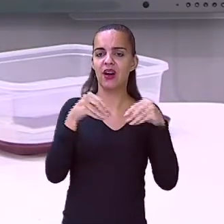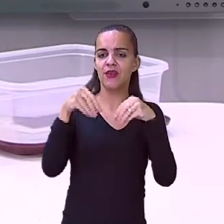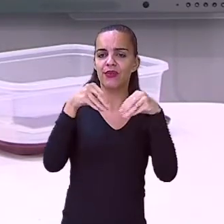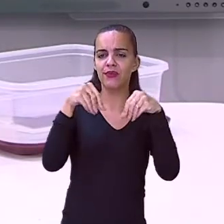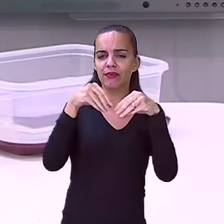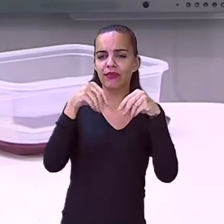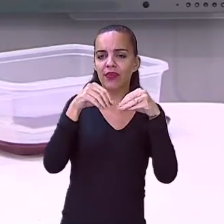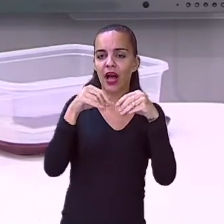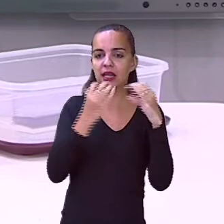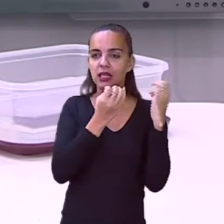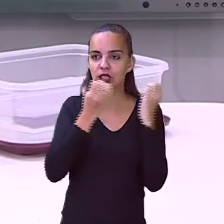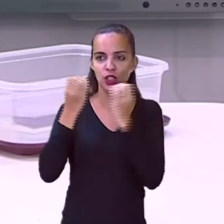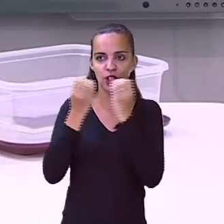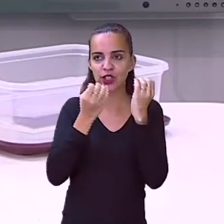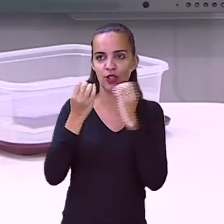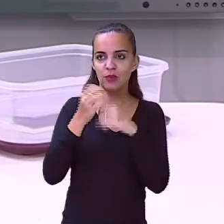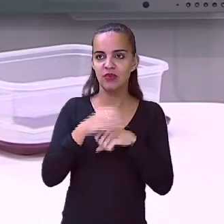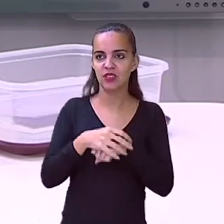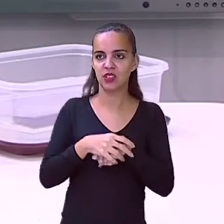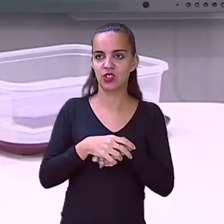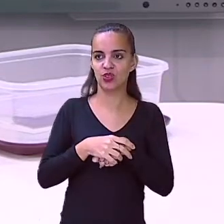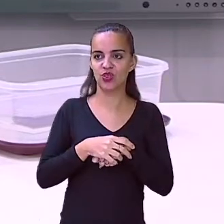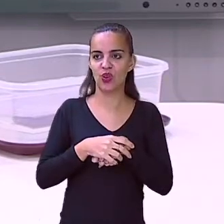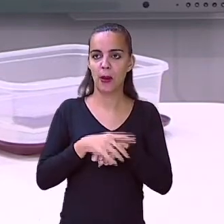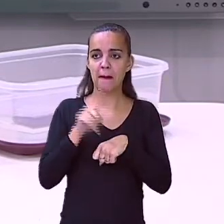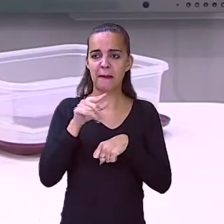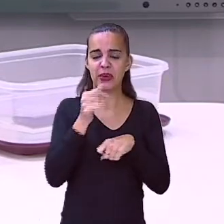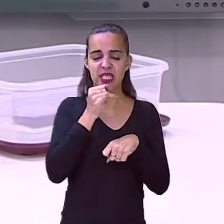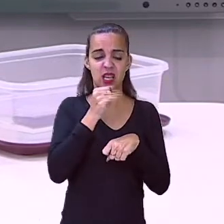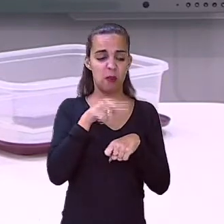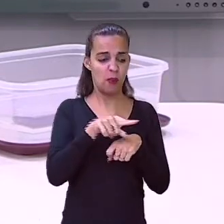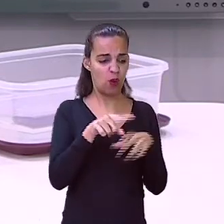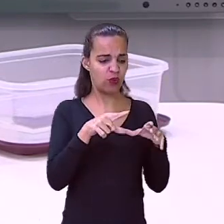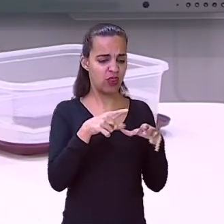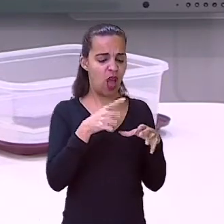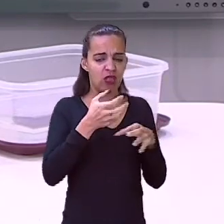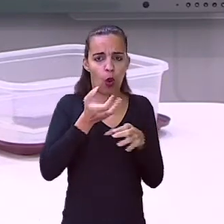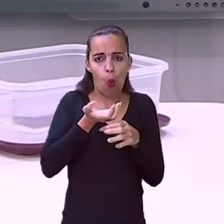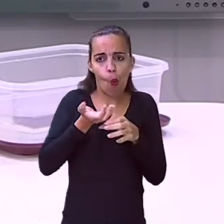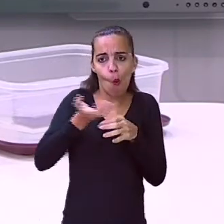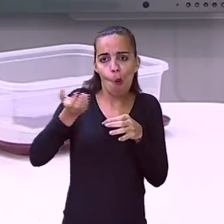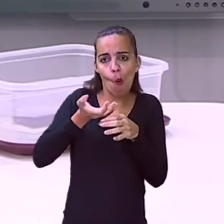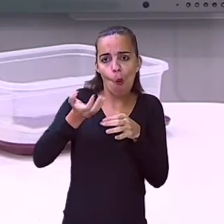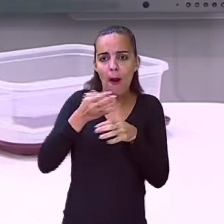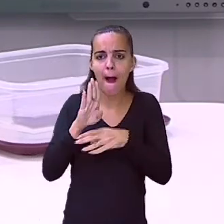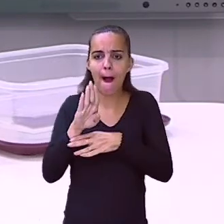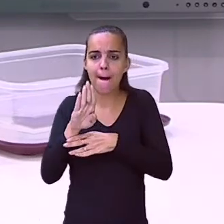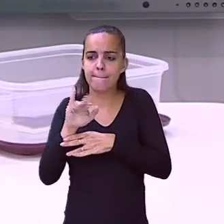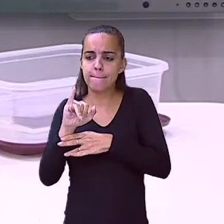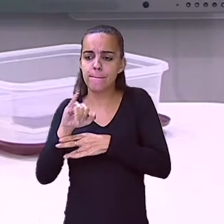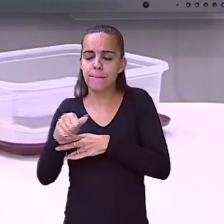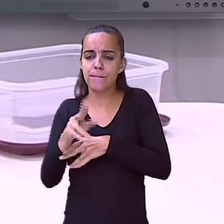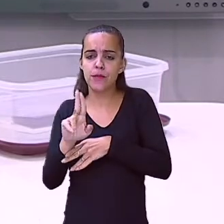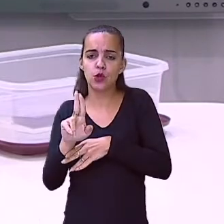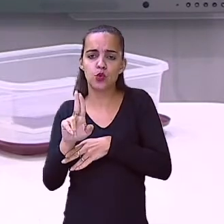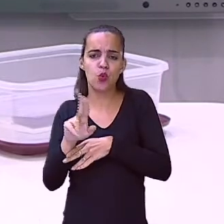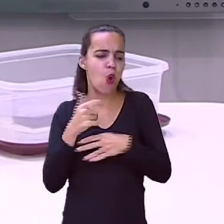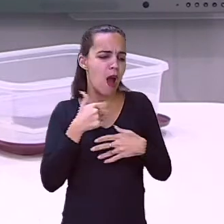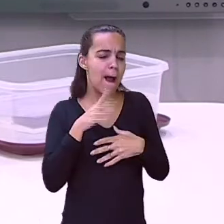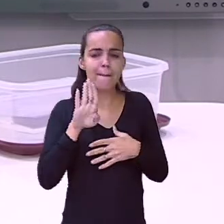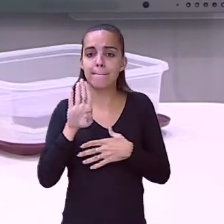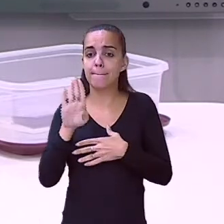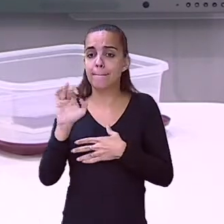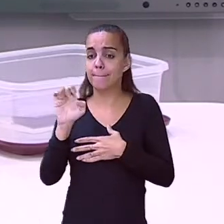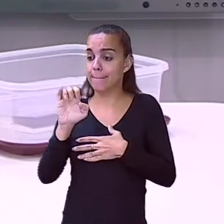muito beiju, mas eu não quero esse beiju. Fácil. Aqui, ó, o que eu vou fazer? Eu vou